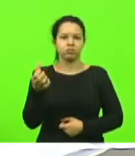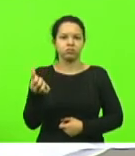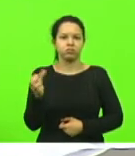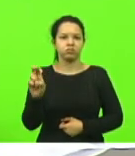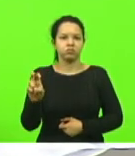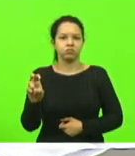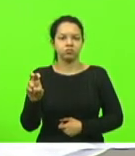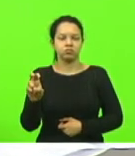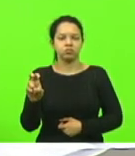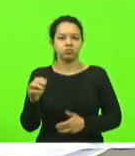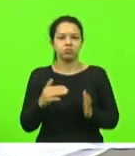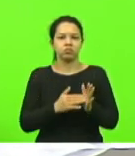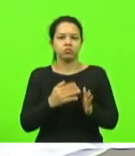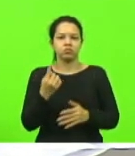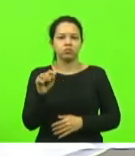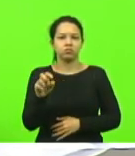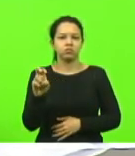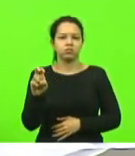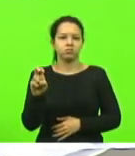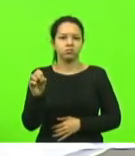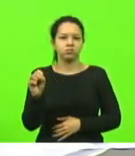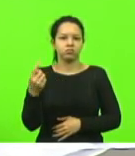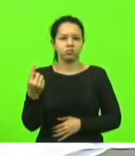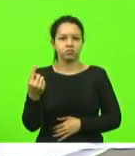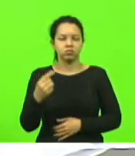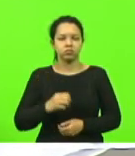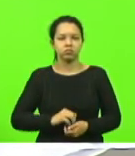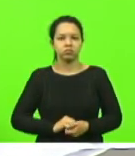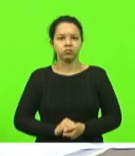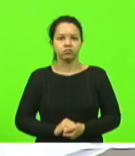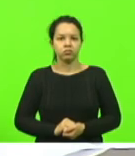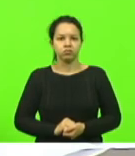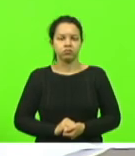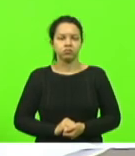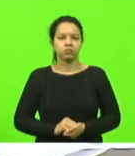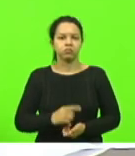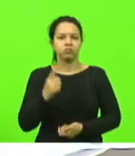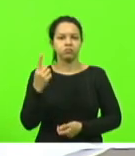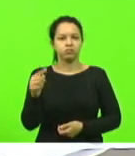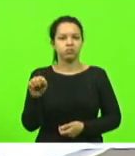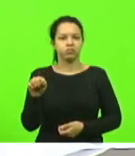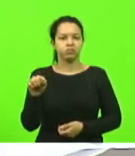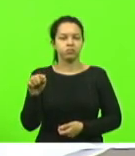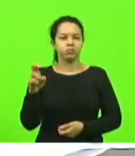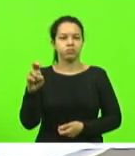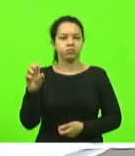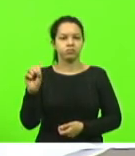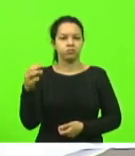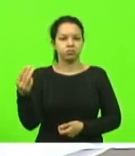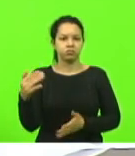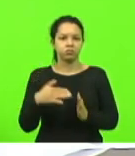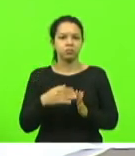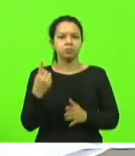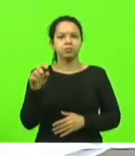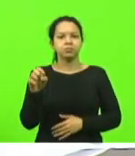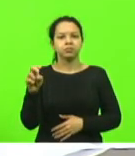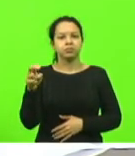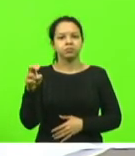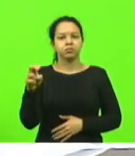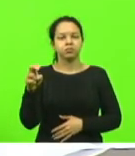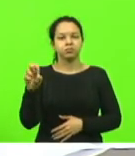a 1581. De 1583 a 1585.